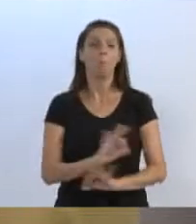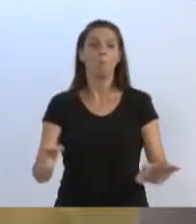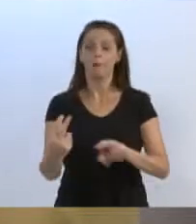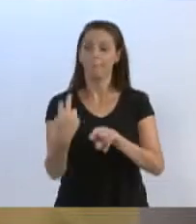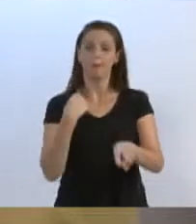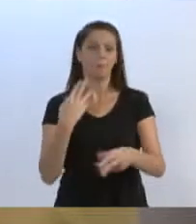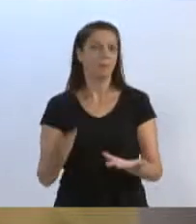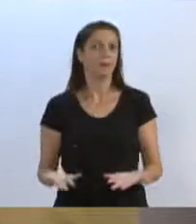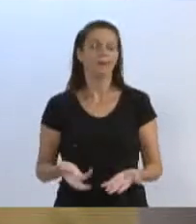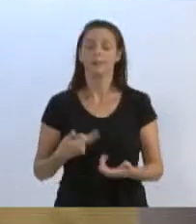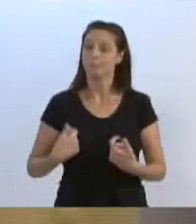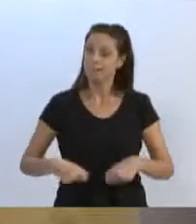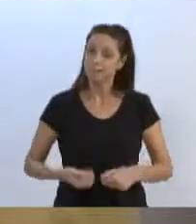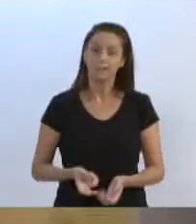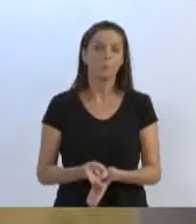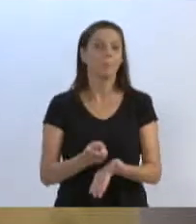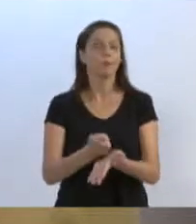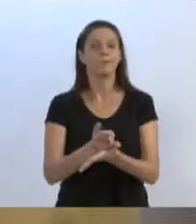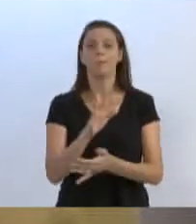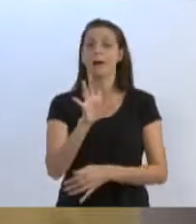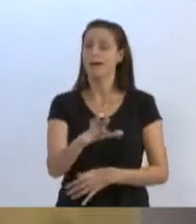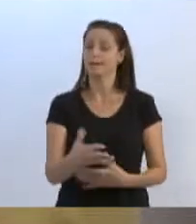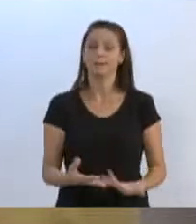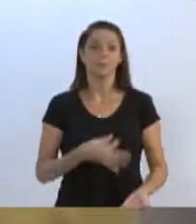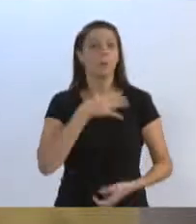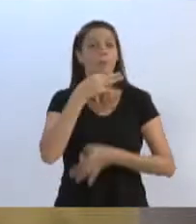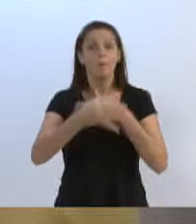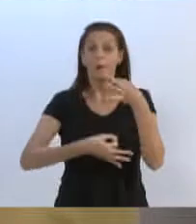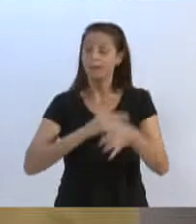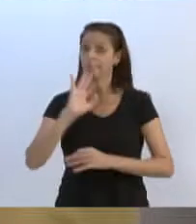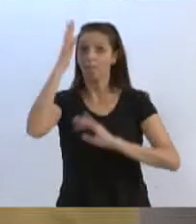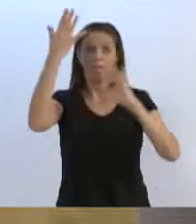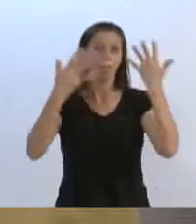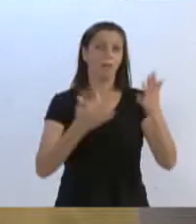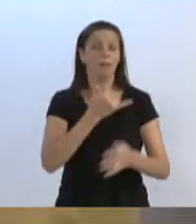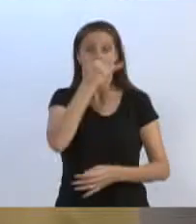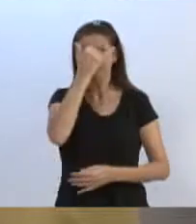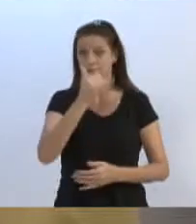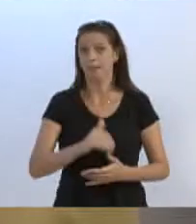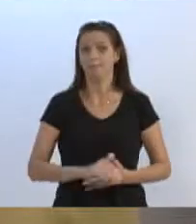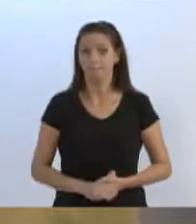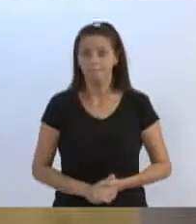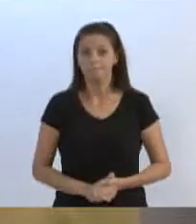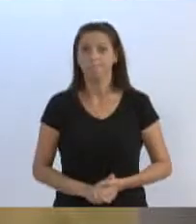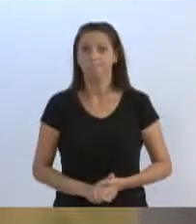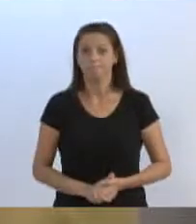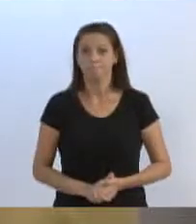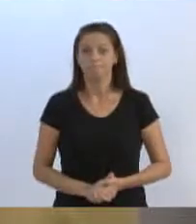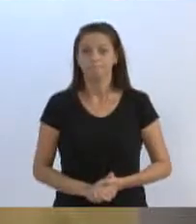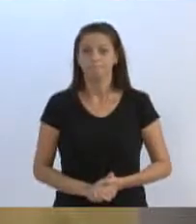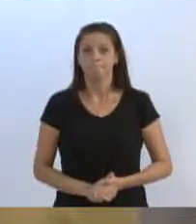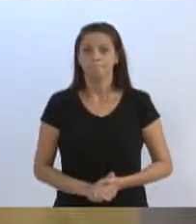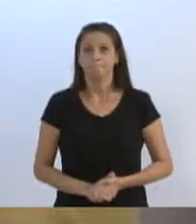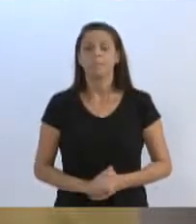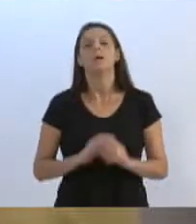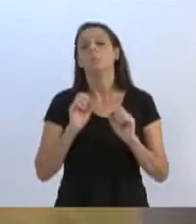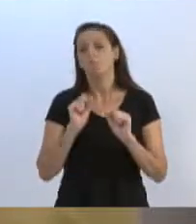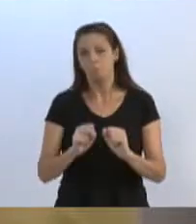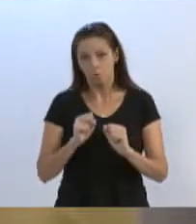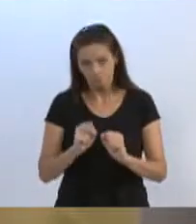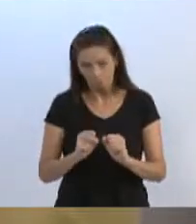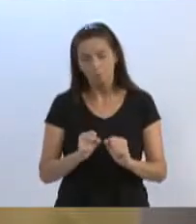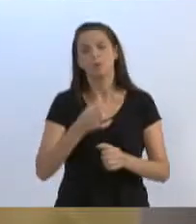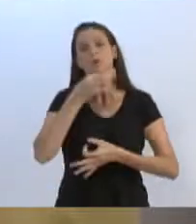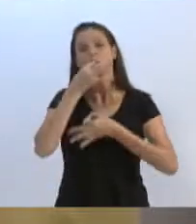conviver com essas tragédias eu recebi eu conseguisse uma parte ao doutor